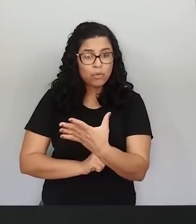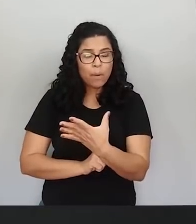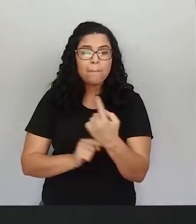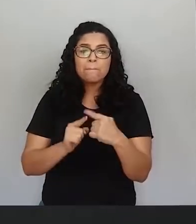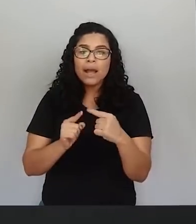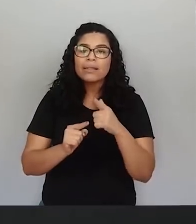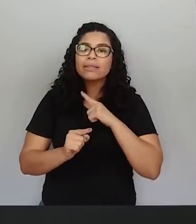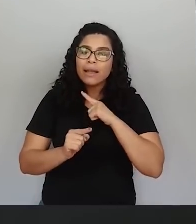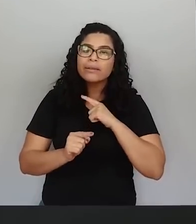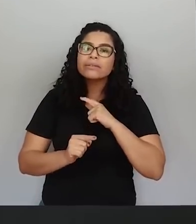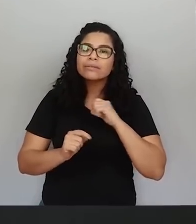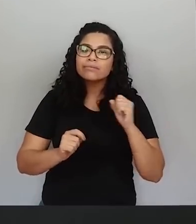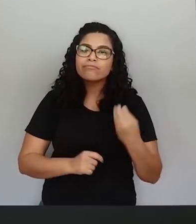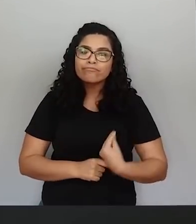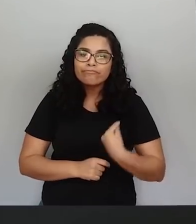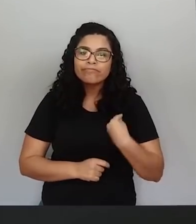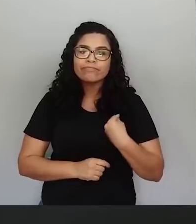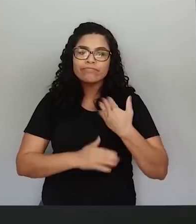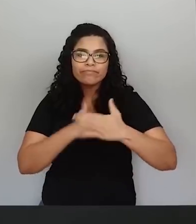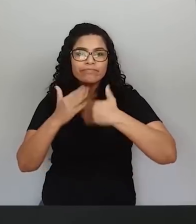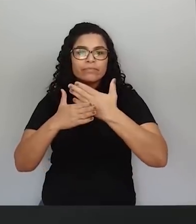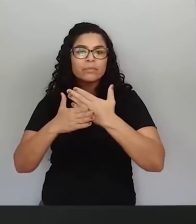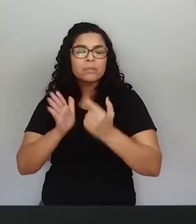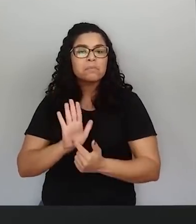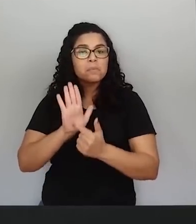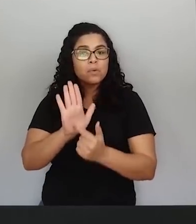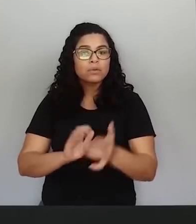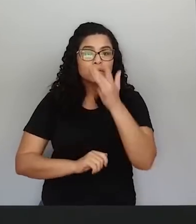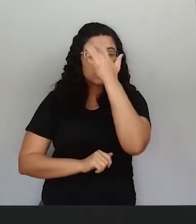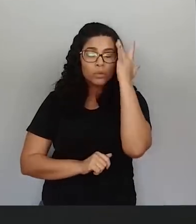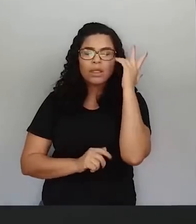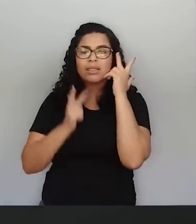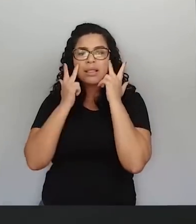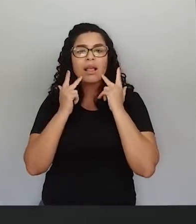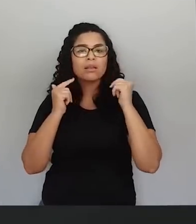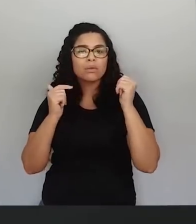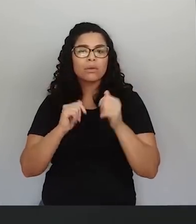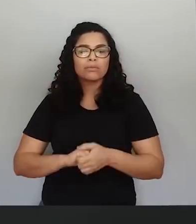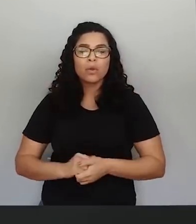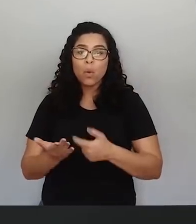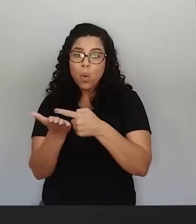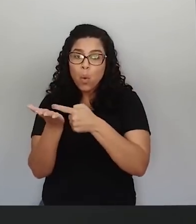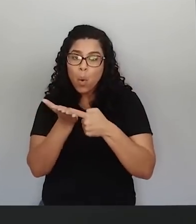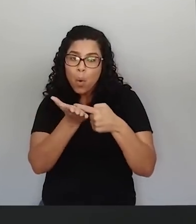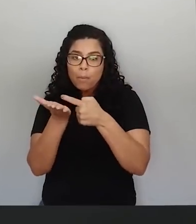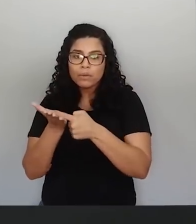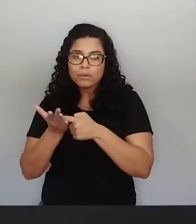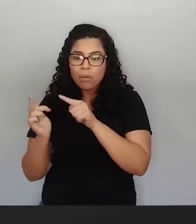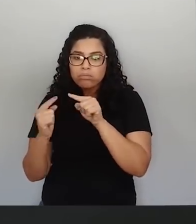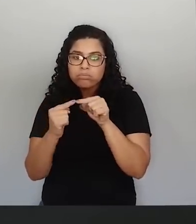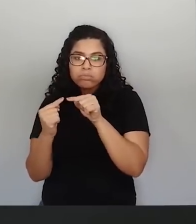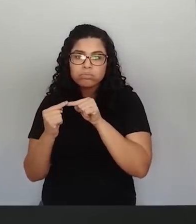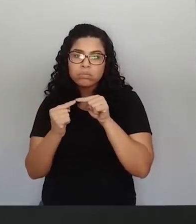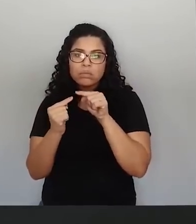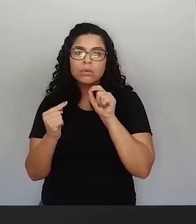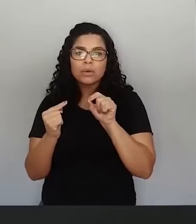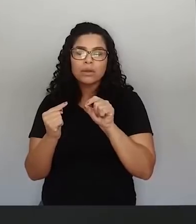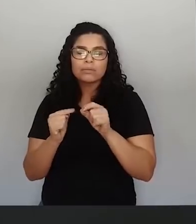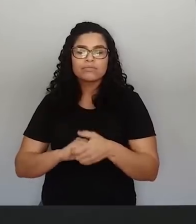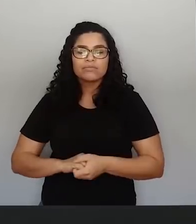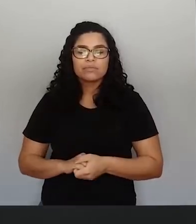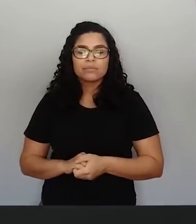essas possibilidades a partir de novos significados de palavras que já existem ou a partir da criação mesmo de novas palavras, como por